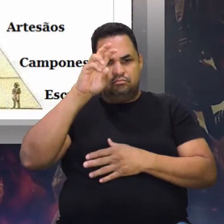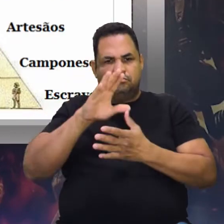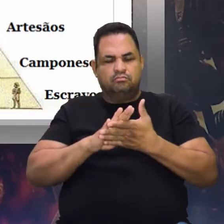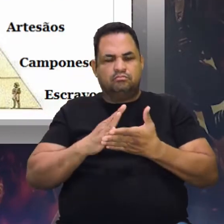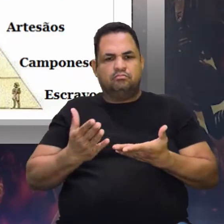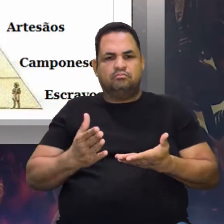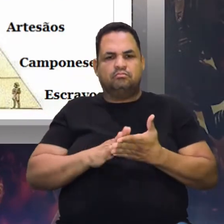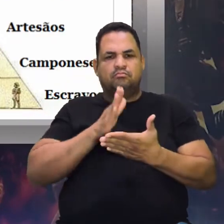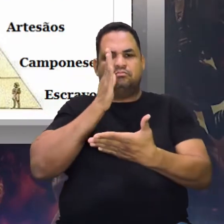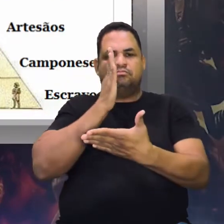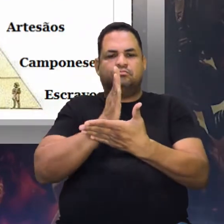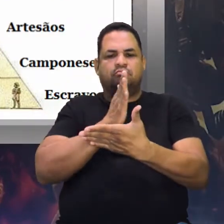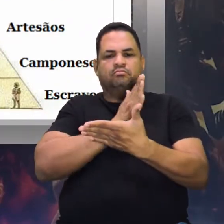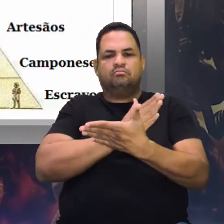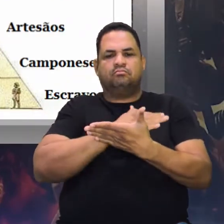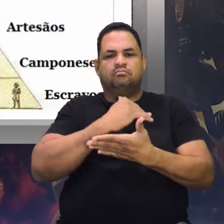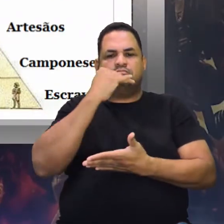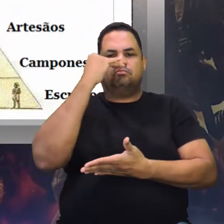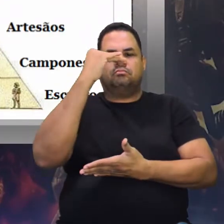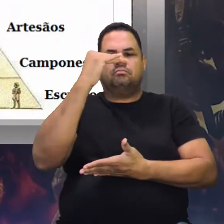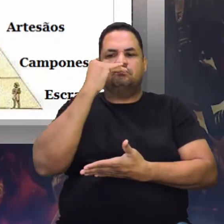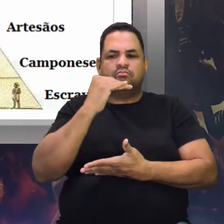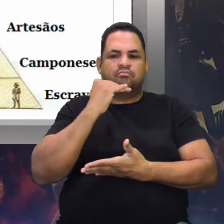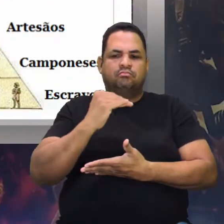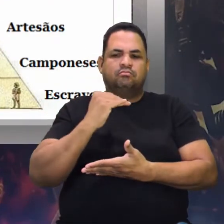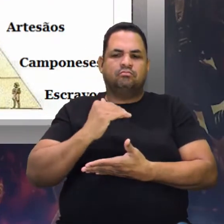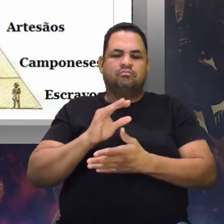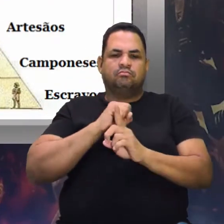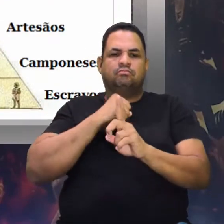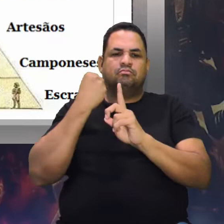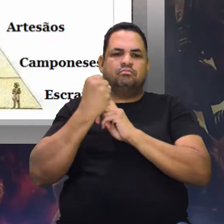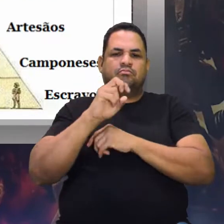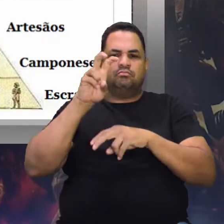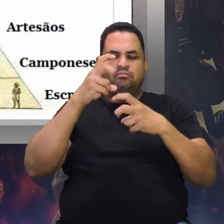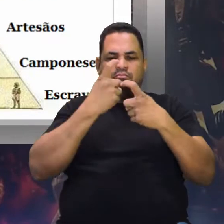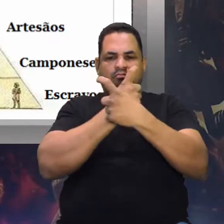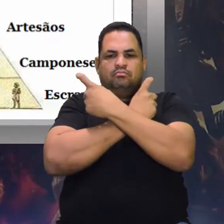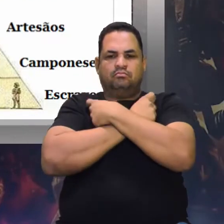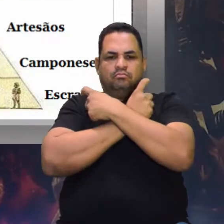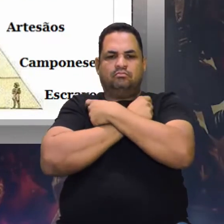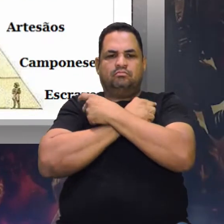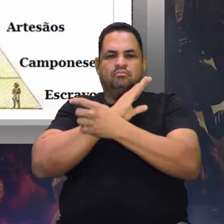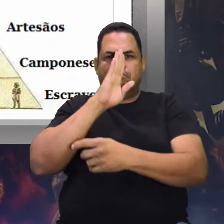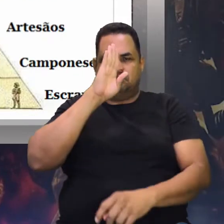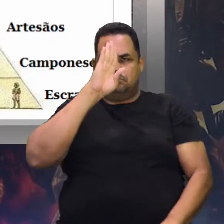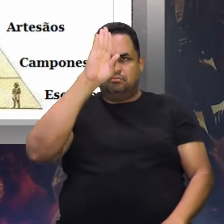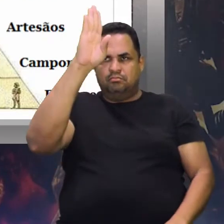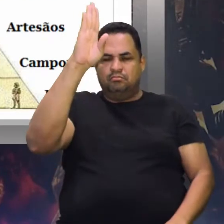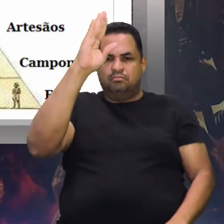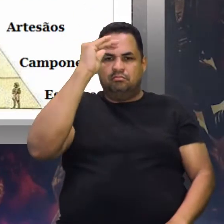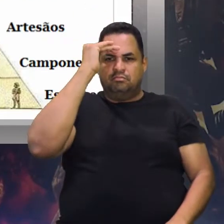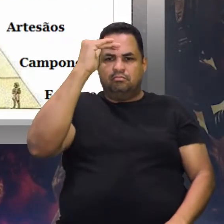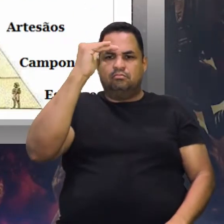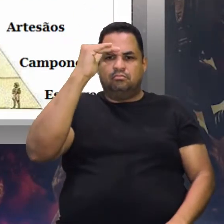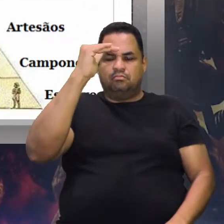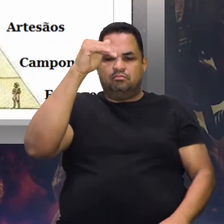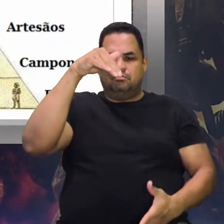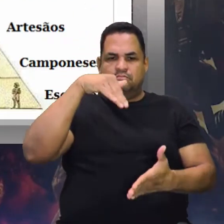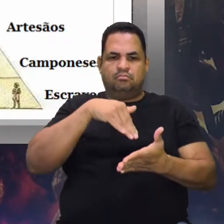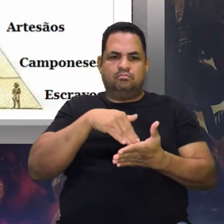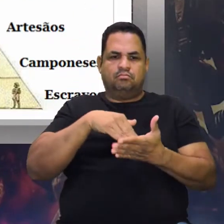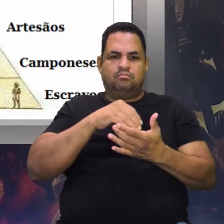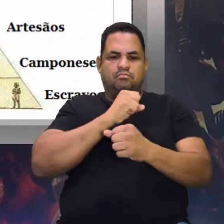ela é dividida em camadas sociais. Do faraó, que é a figura mais importante, até